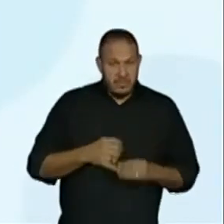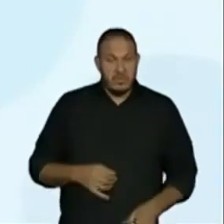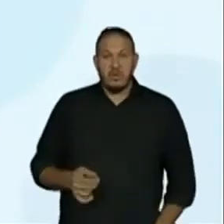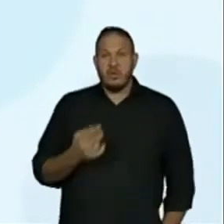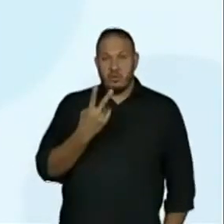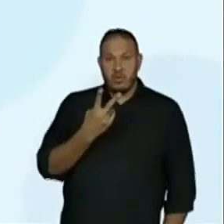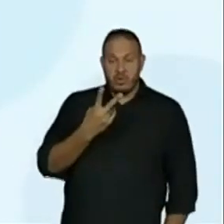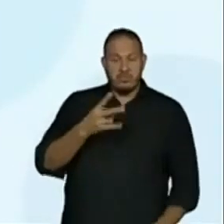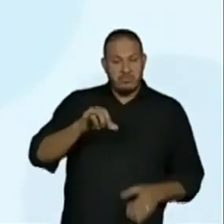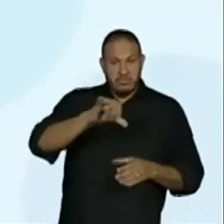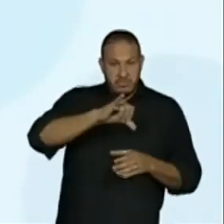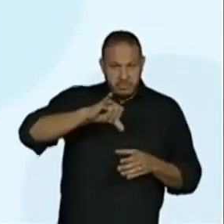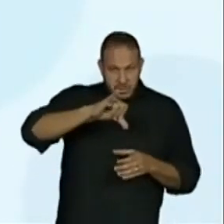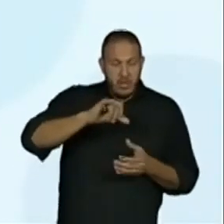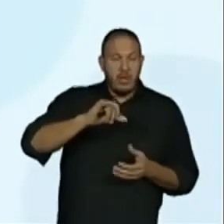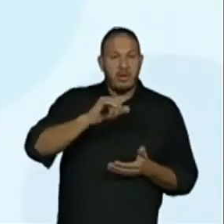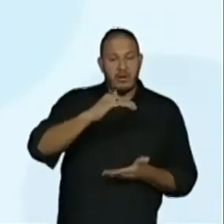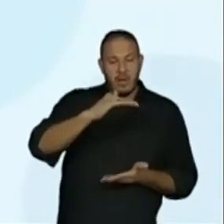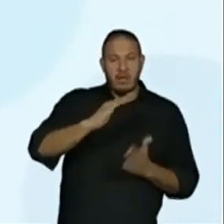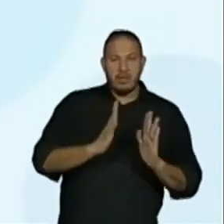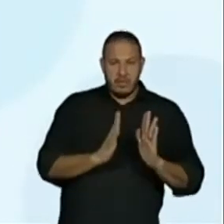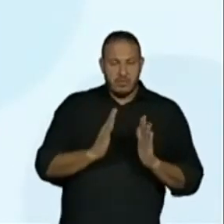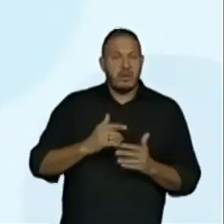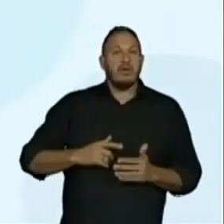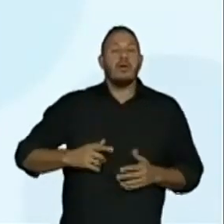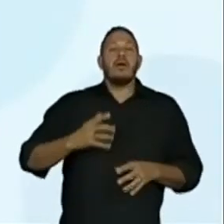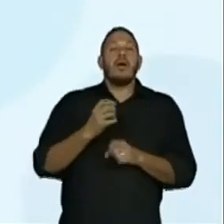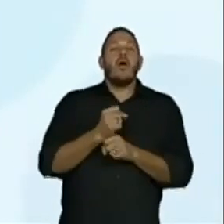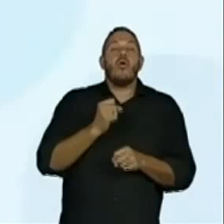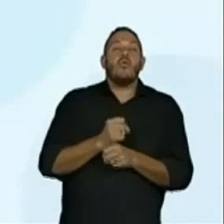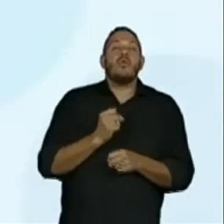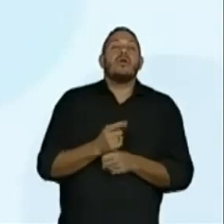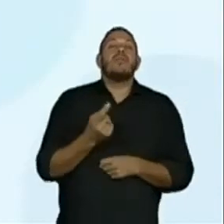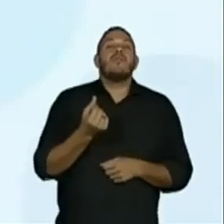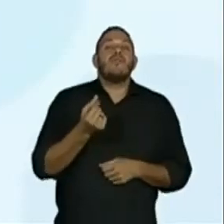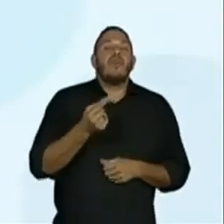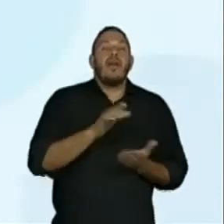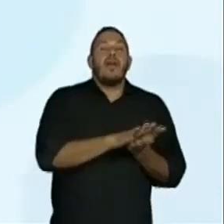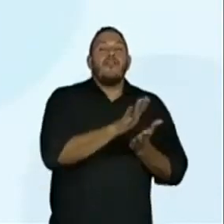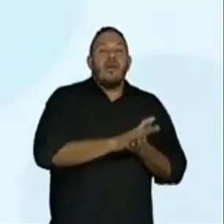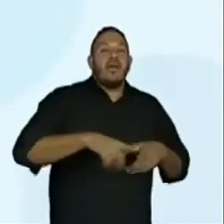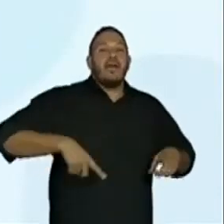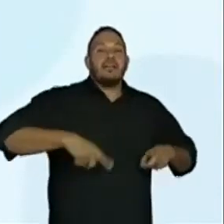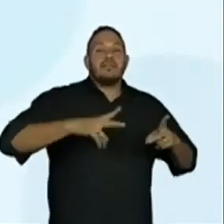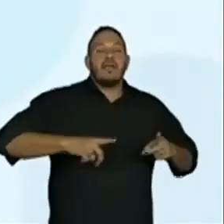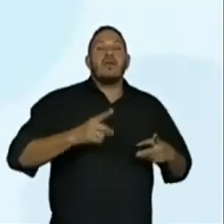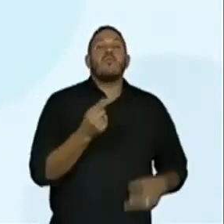litros de óleo. Calcule quanto ela vai gastar para comprar.